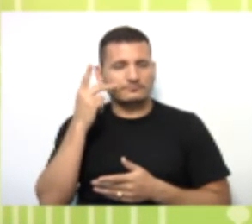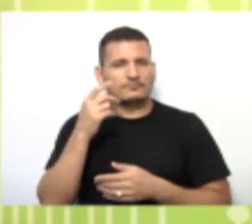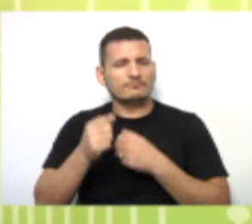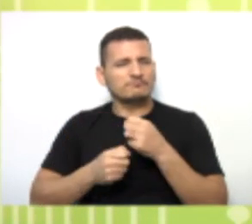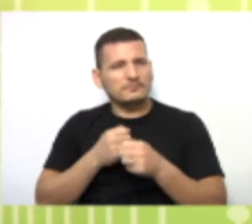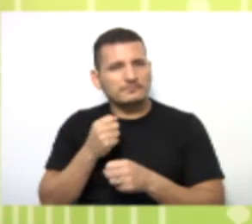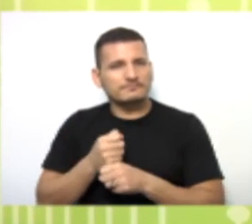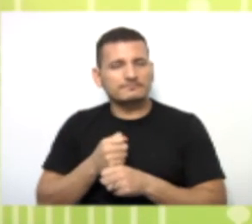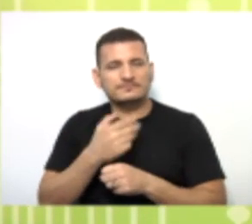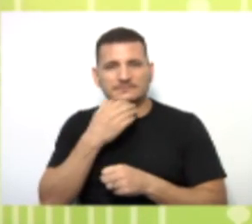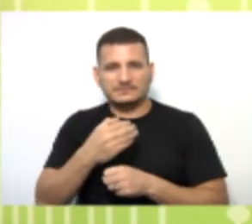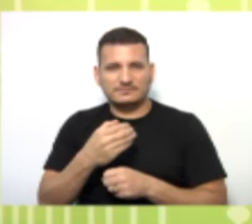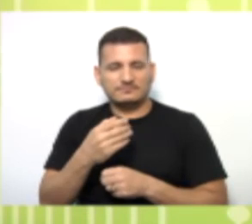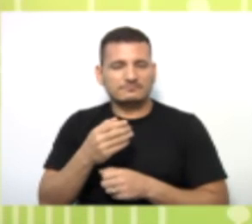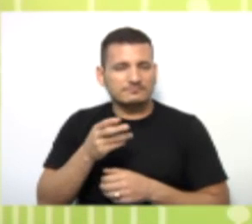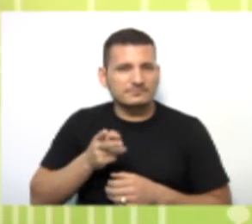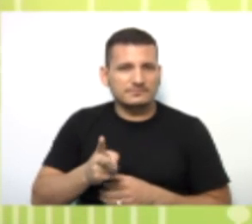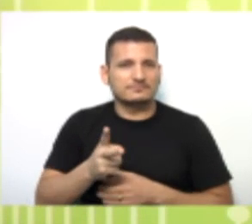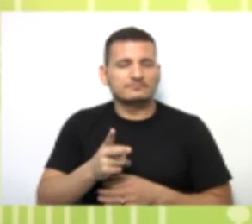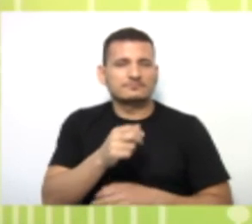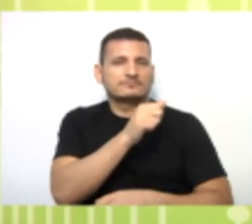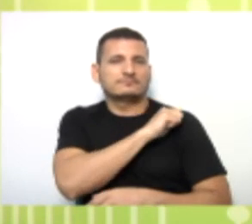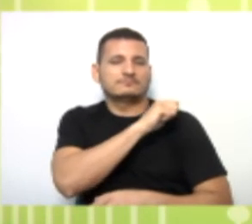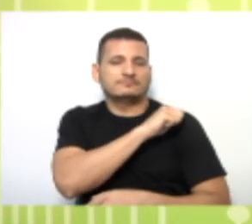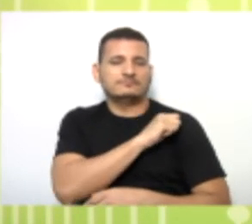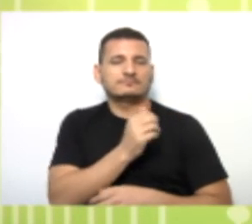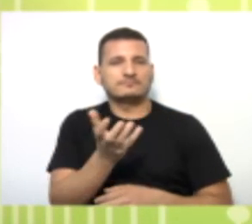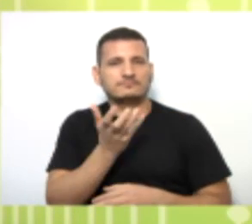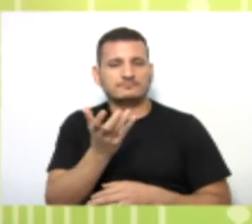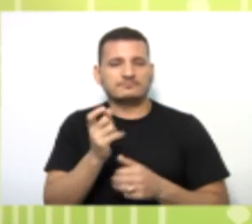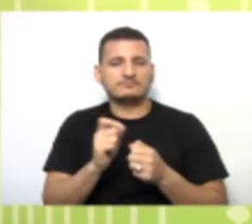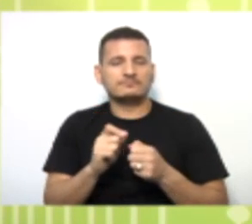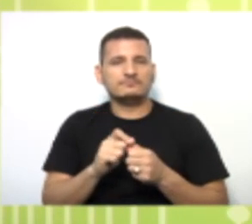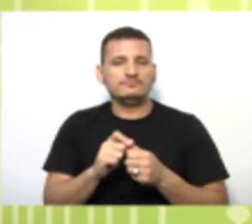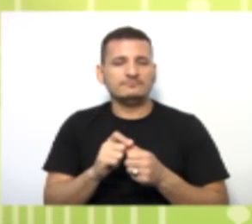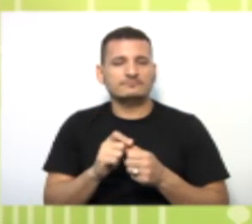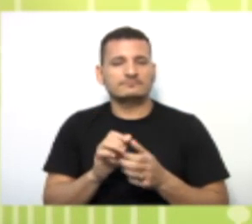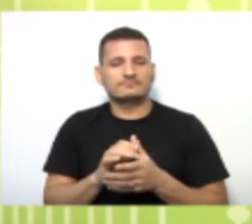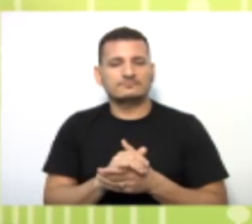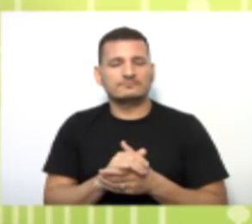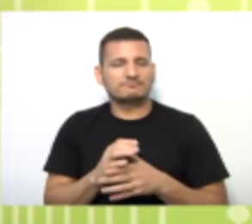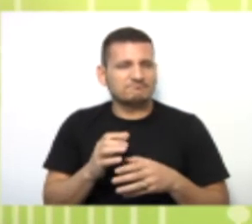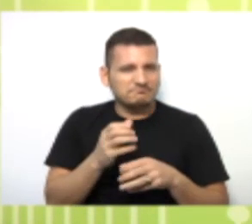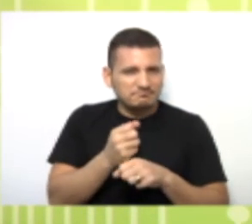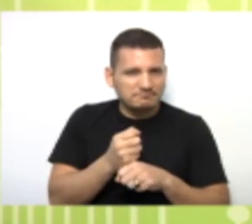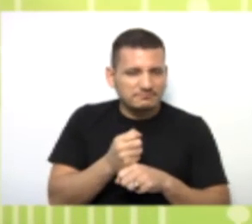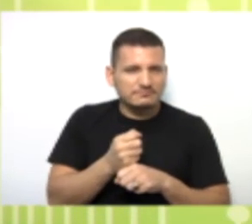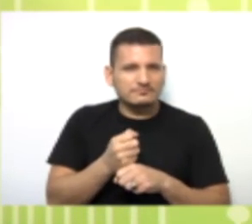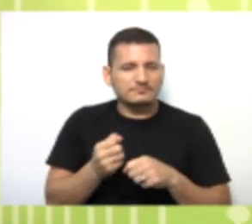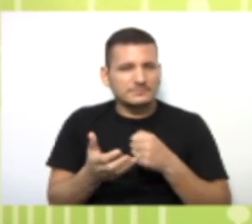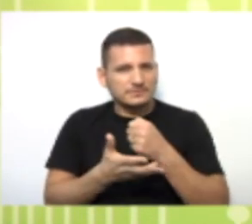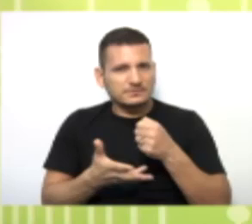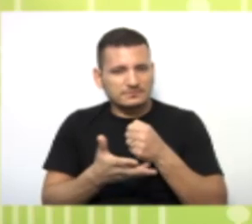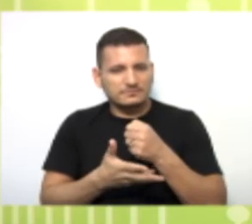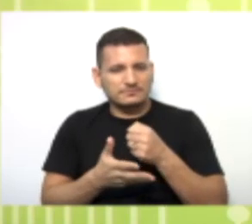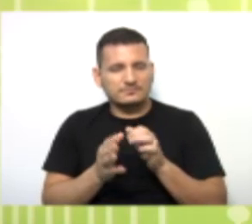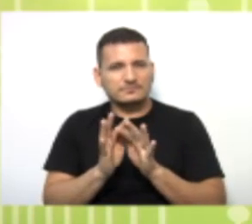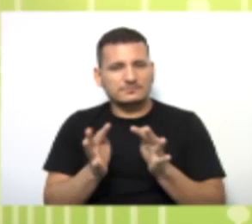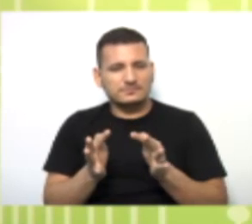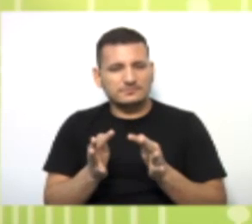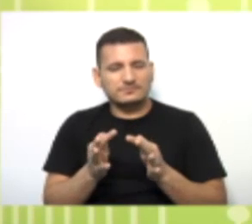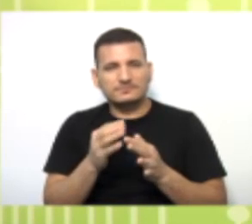ano, os alunos querem fazer aquele famoso cálculozinho básico, simples, onde ele está ali